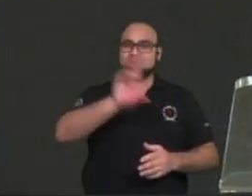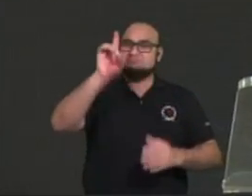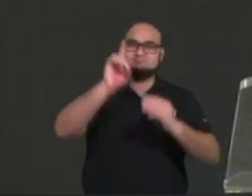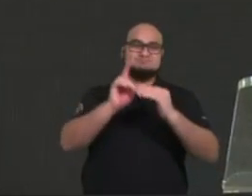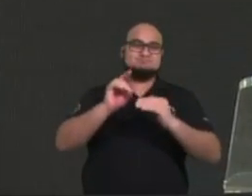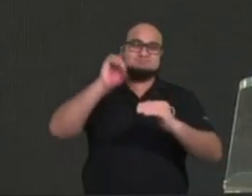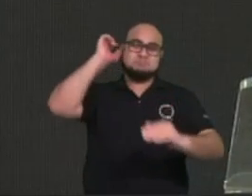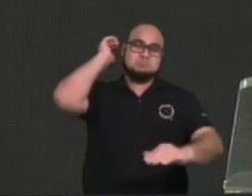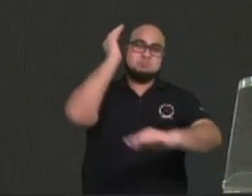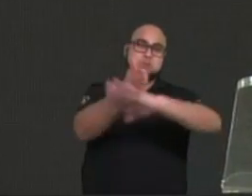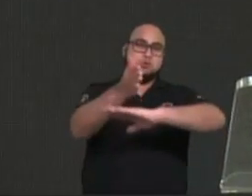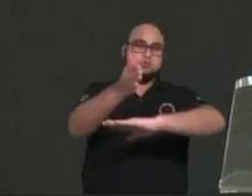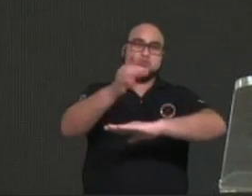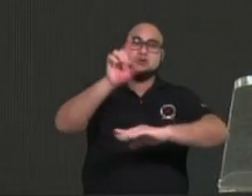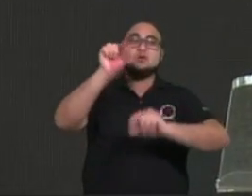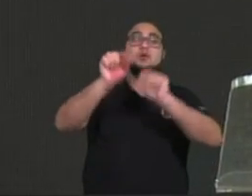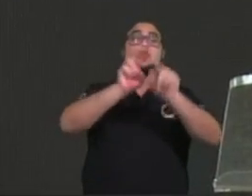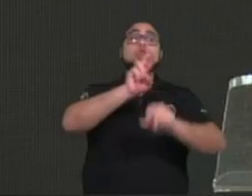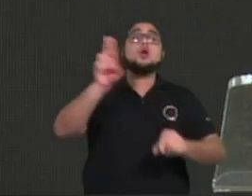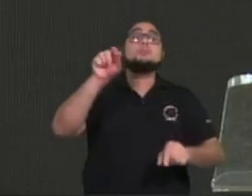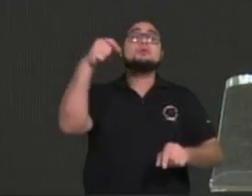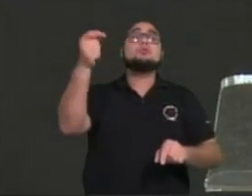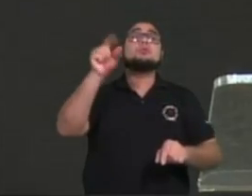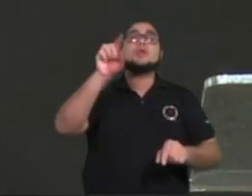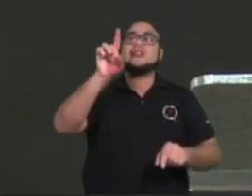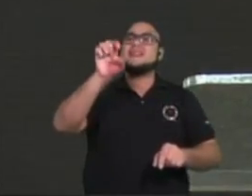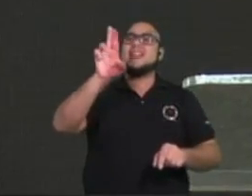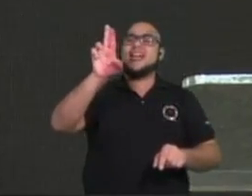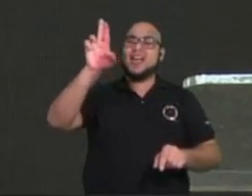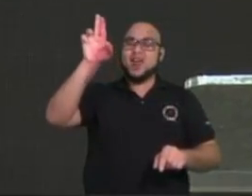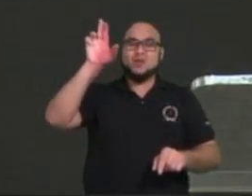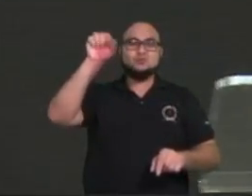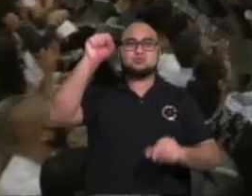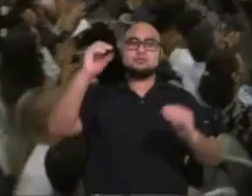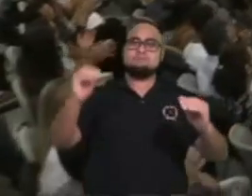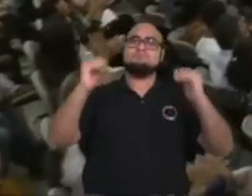do que o diabo e o nome dele é Deus todo poderoso